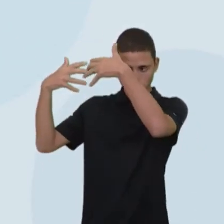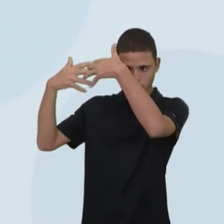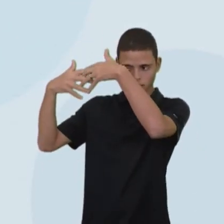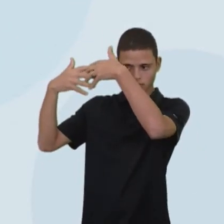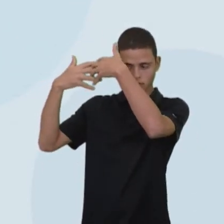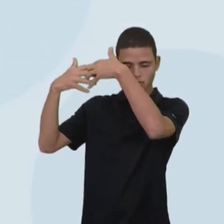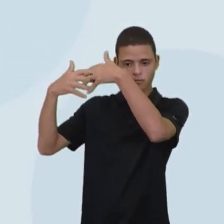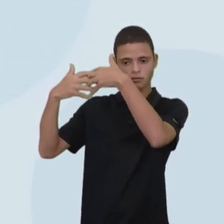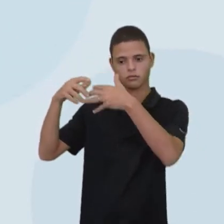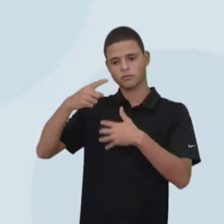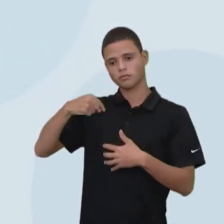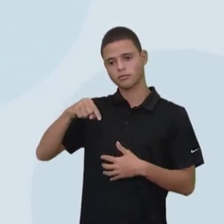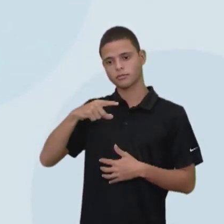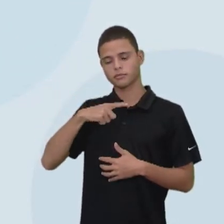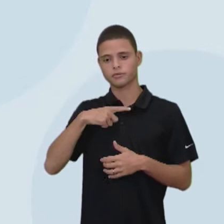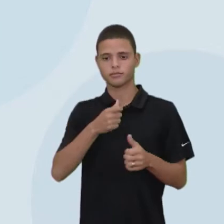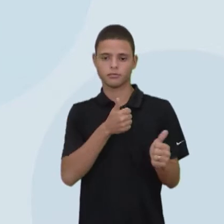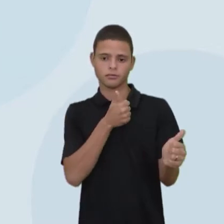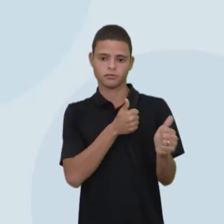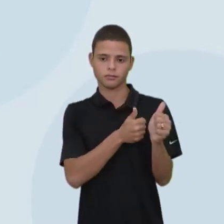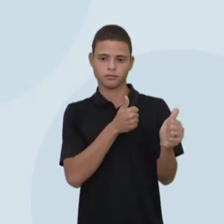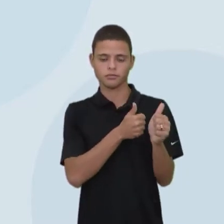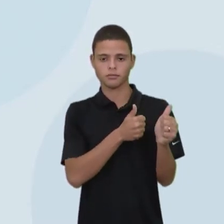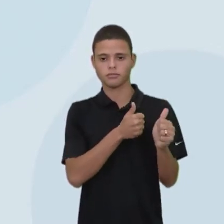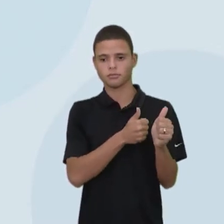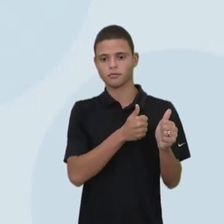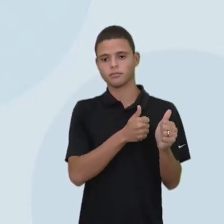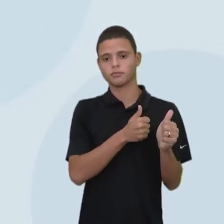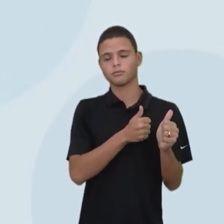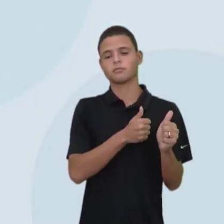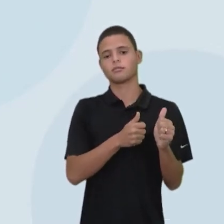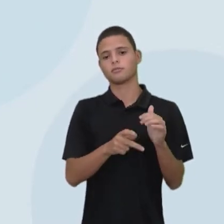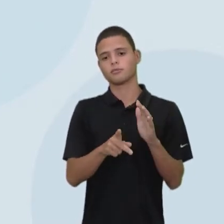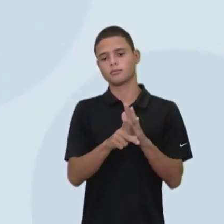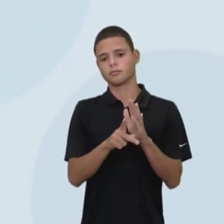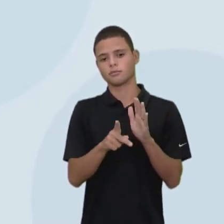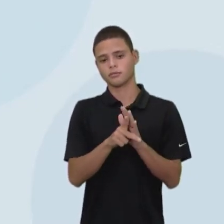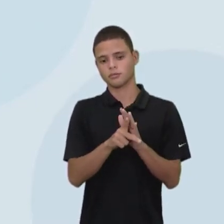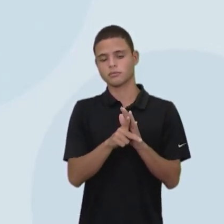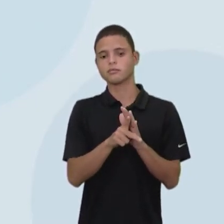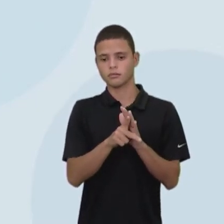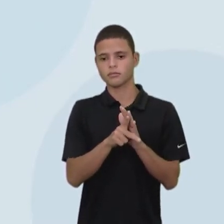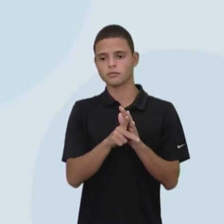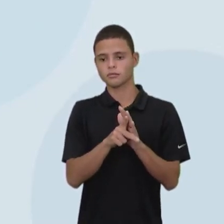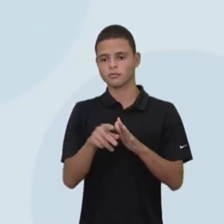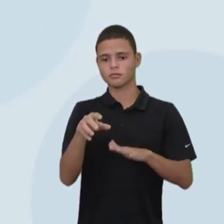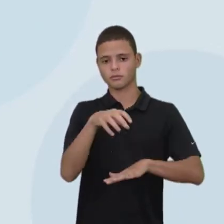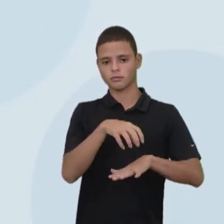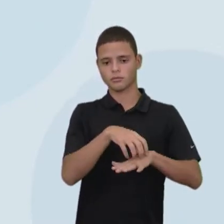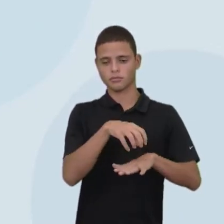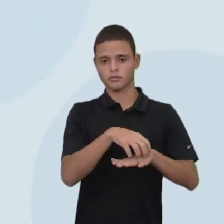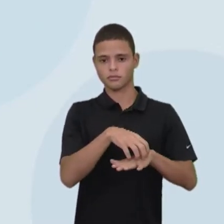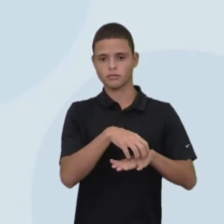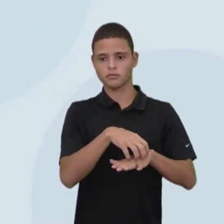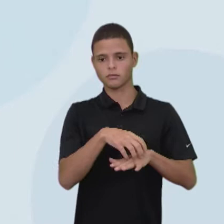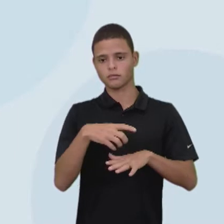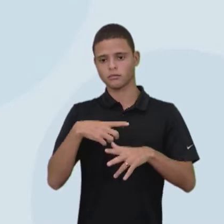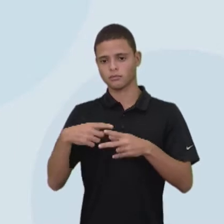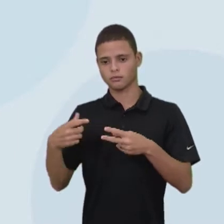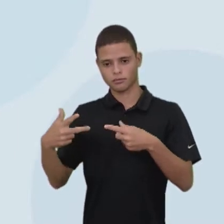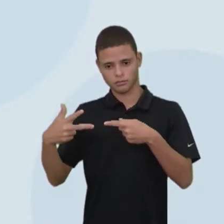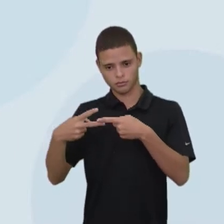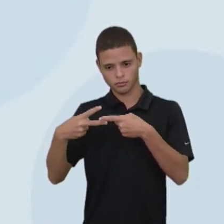exemplo, ali, né, próximo da região ali, olha, do lóbulo paracentral, onde eu tô puxando ali uma seta, né,